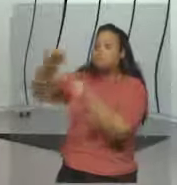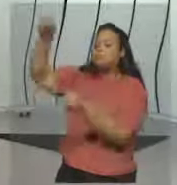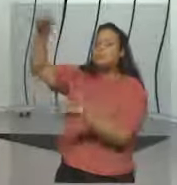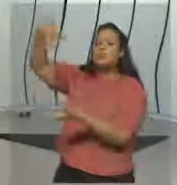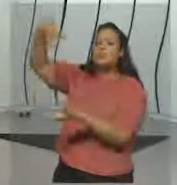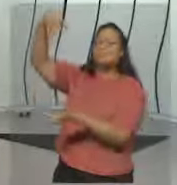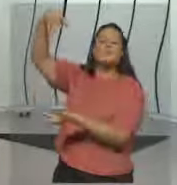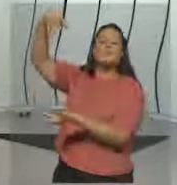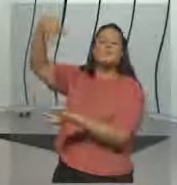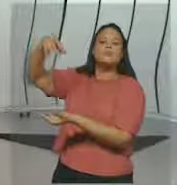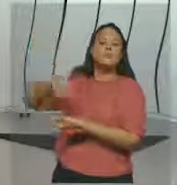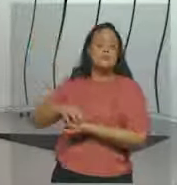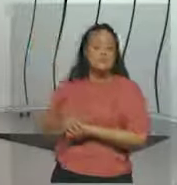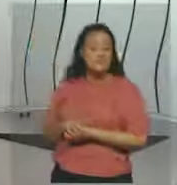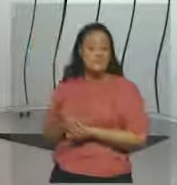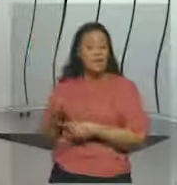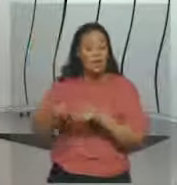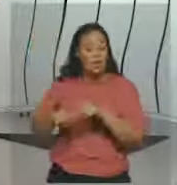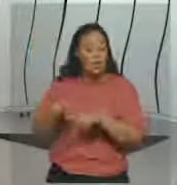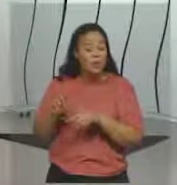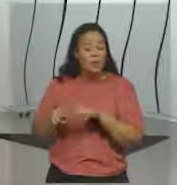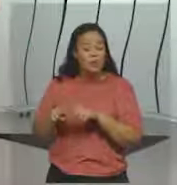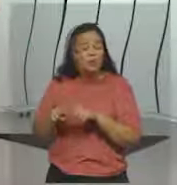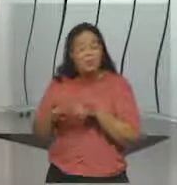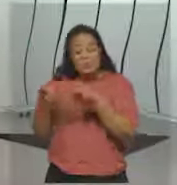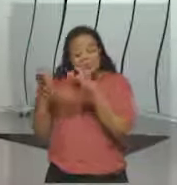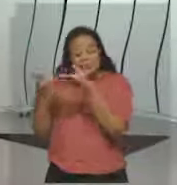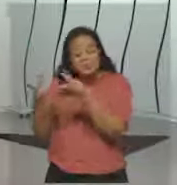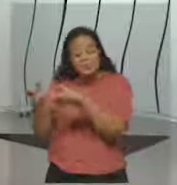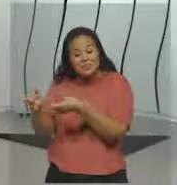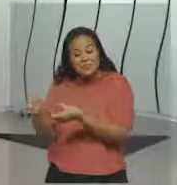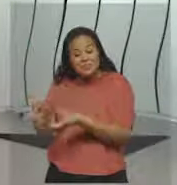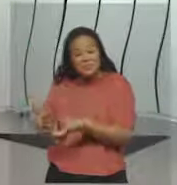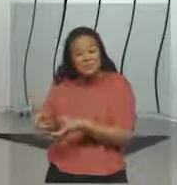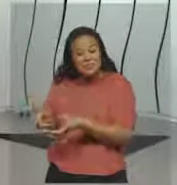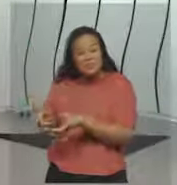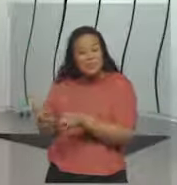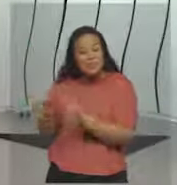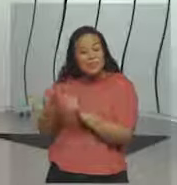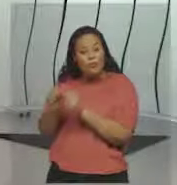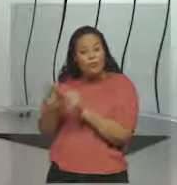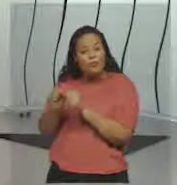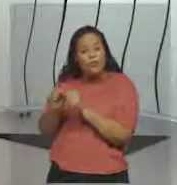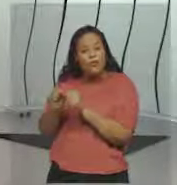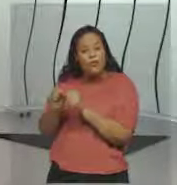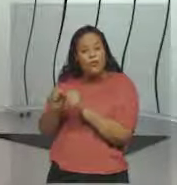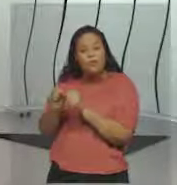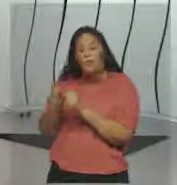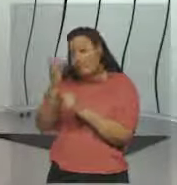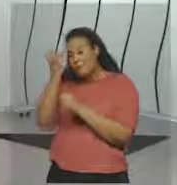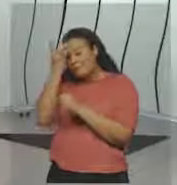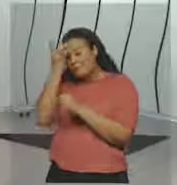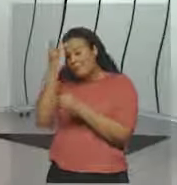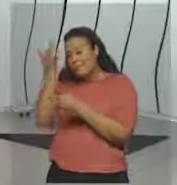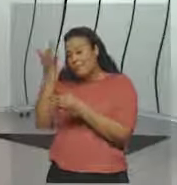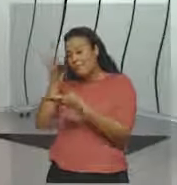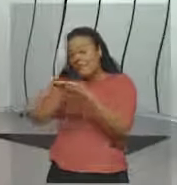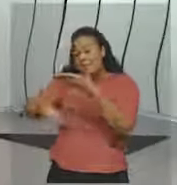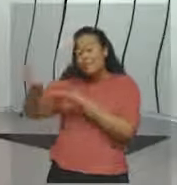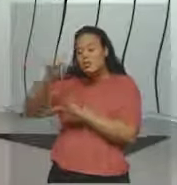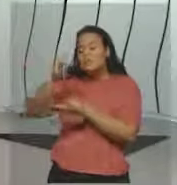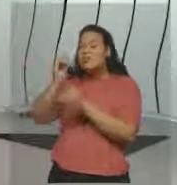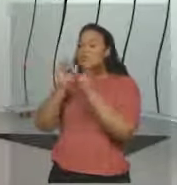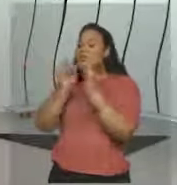lâmpada funciona dessa forma, é um material que especificamente, né, o material de que ela é feito, ela acaba facilitando a transformação da